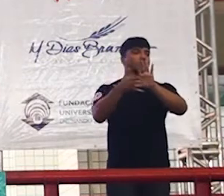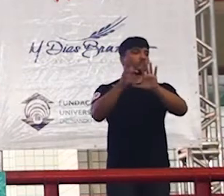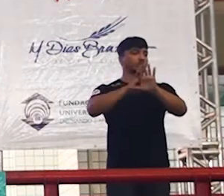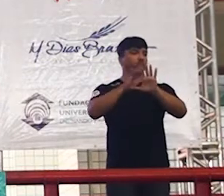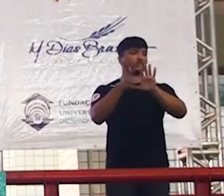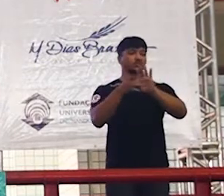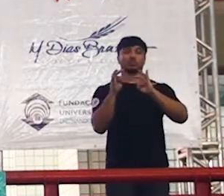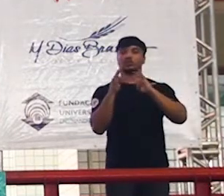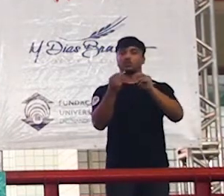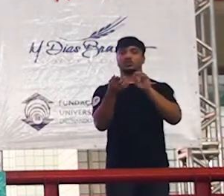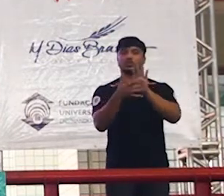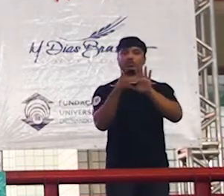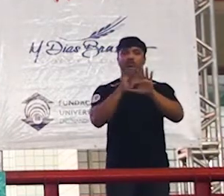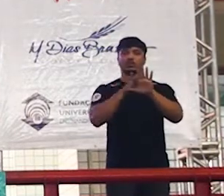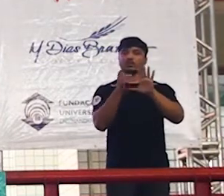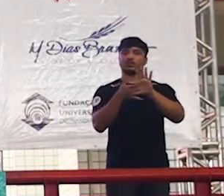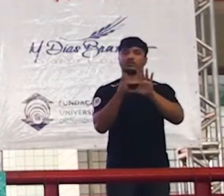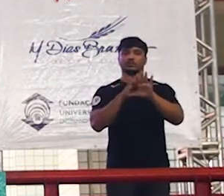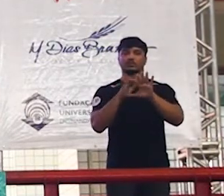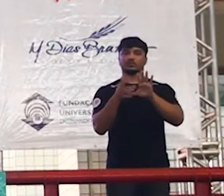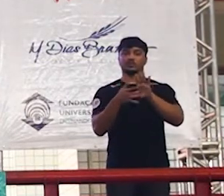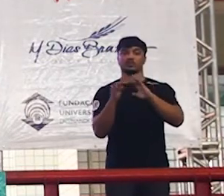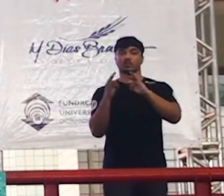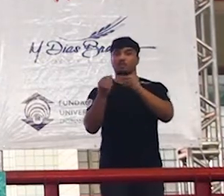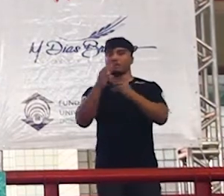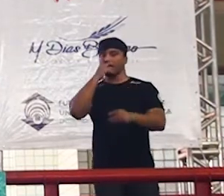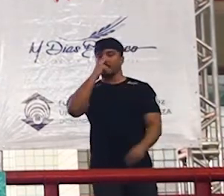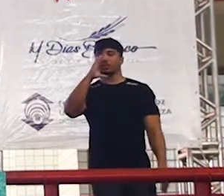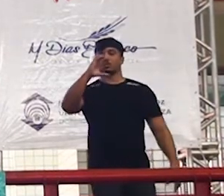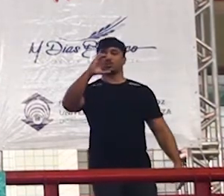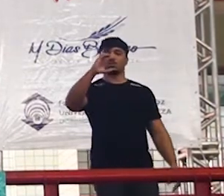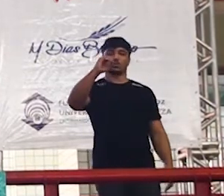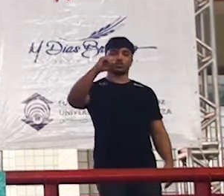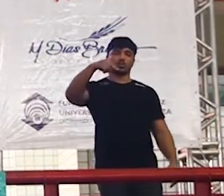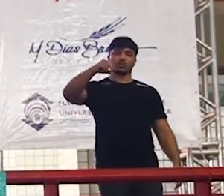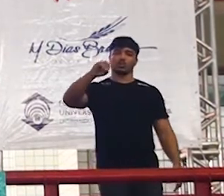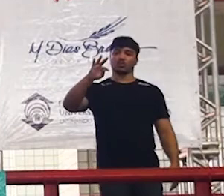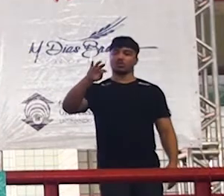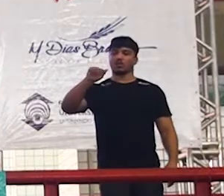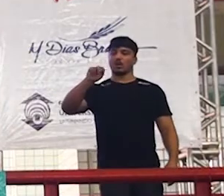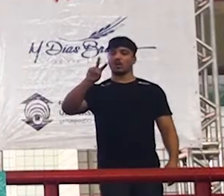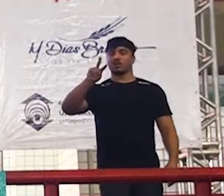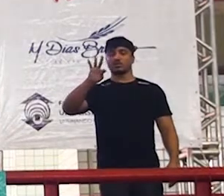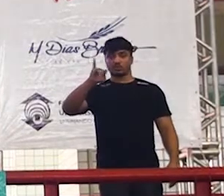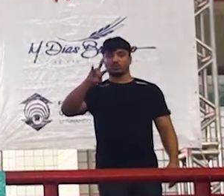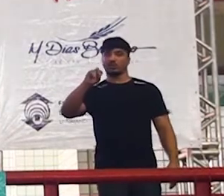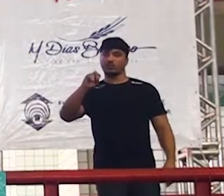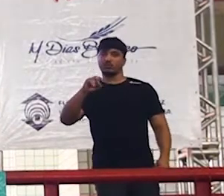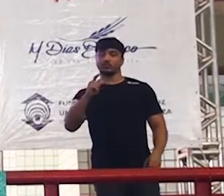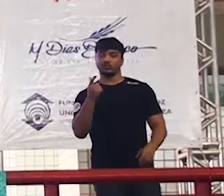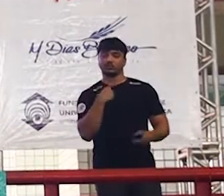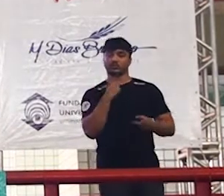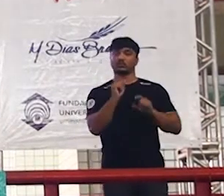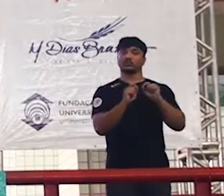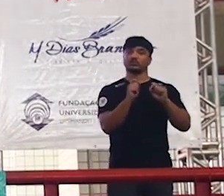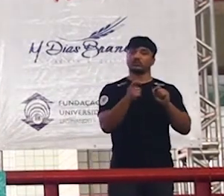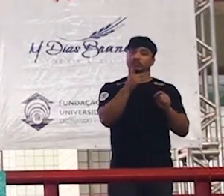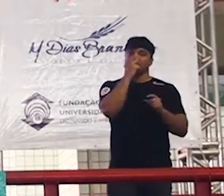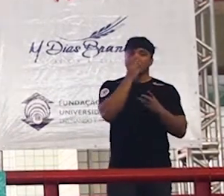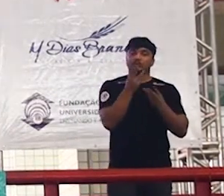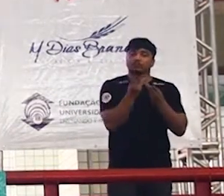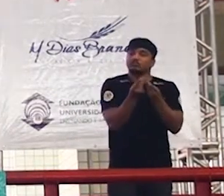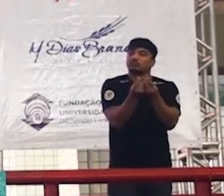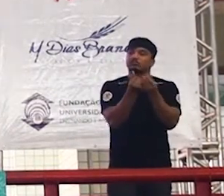é muito literário, é todo conotativo. Tem metáfora, tem antítese, então é conotação